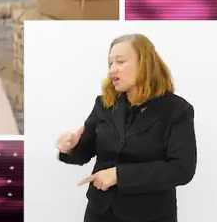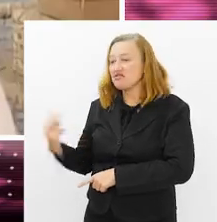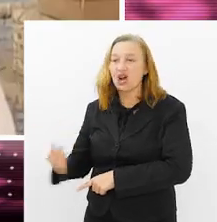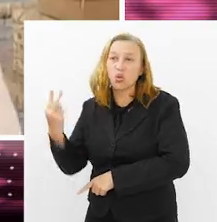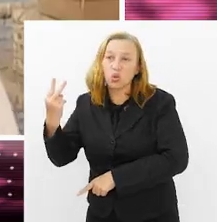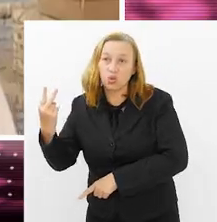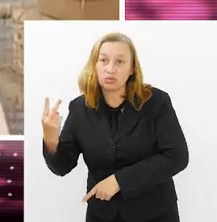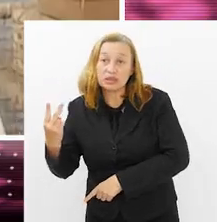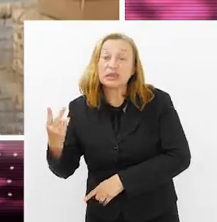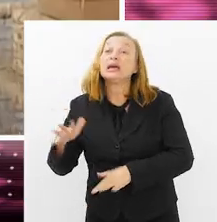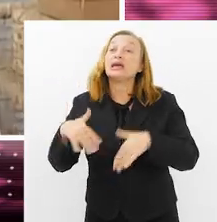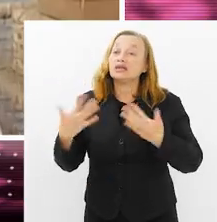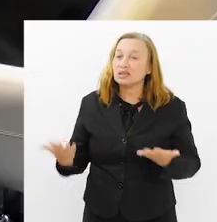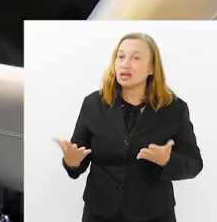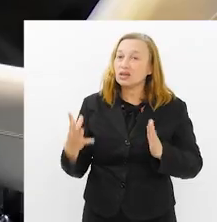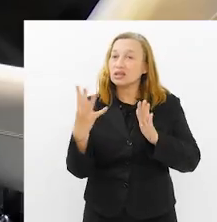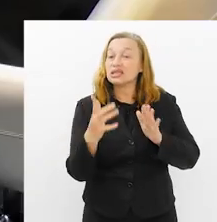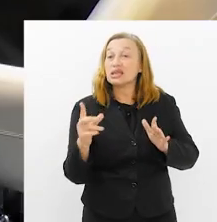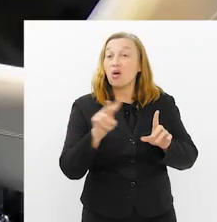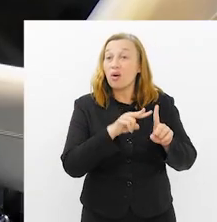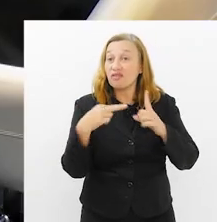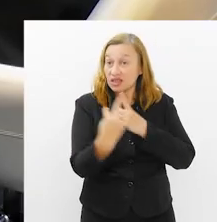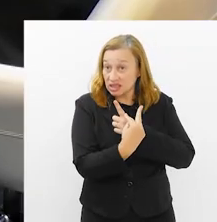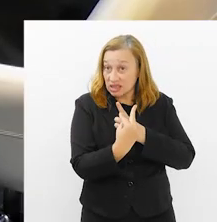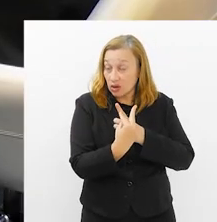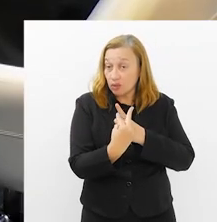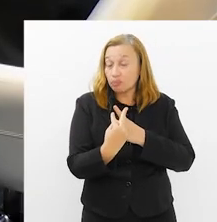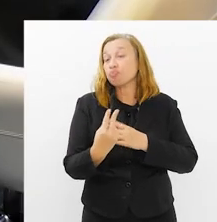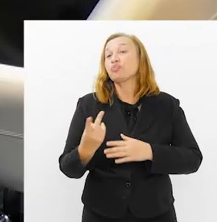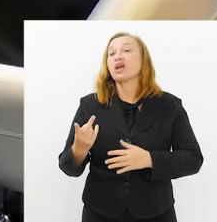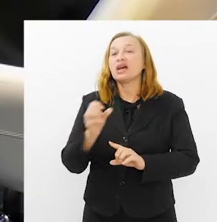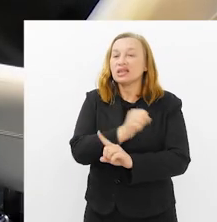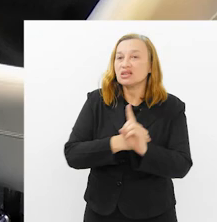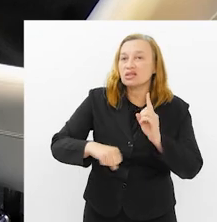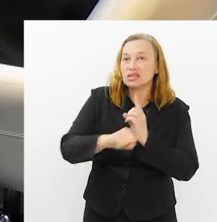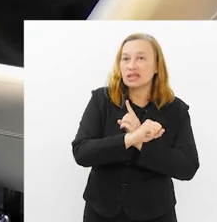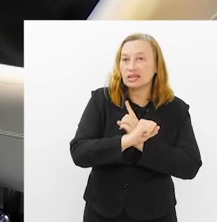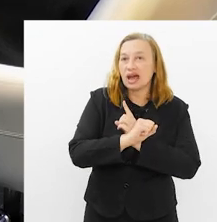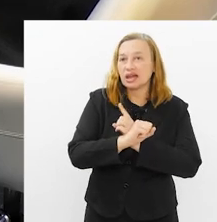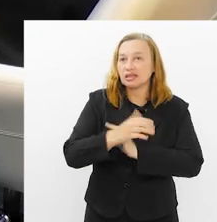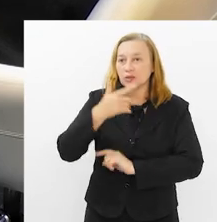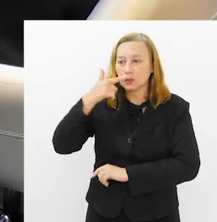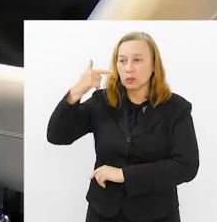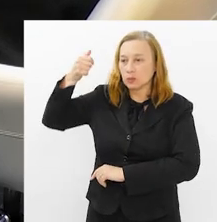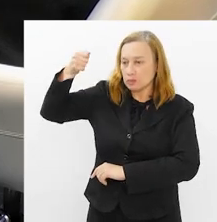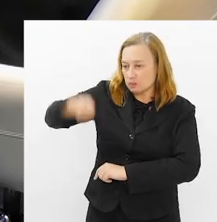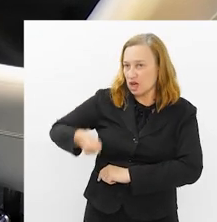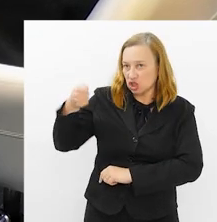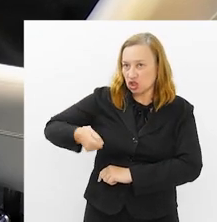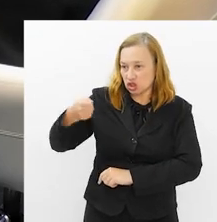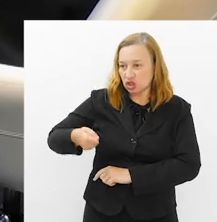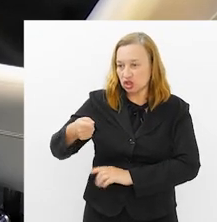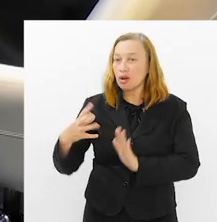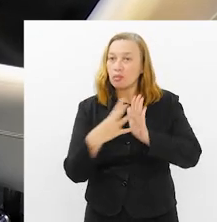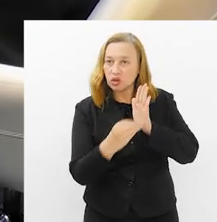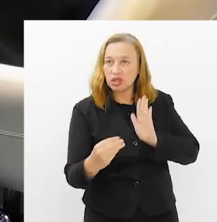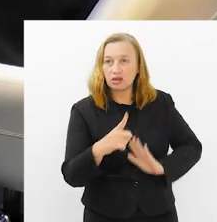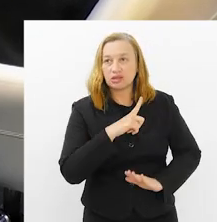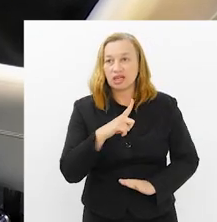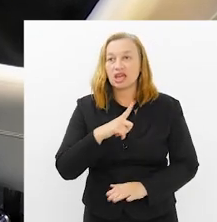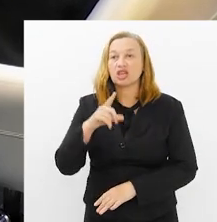valor. E isso é um reflexo da sociedade machista e patriarcal que ainda a gente tem nesses modelos,